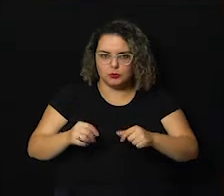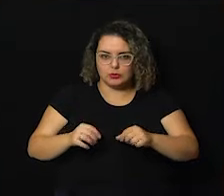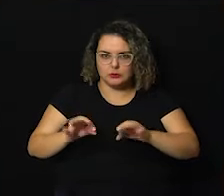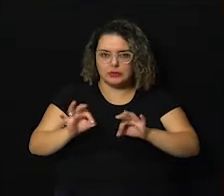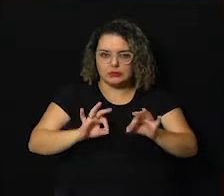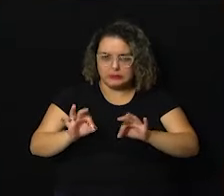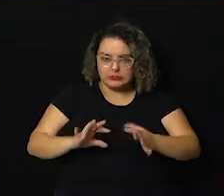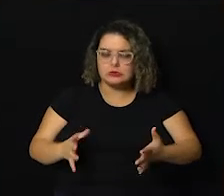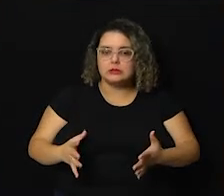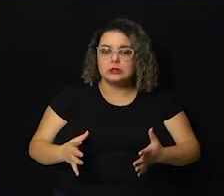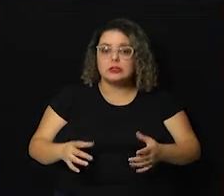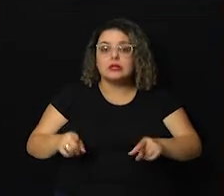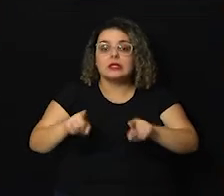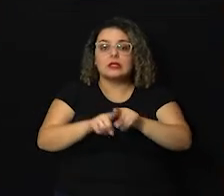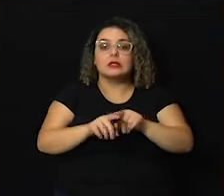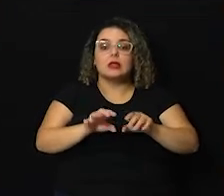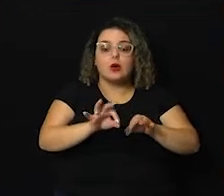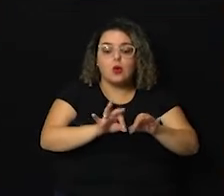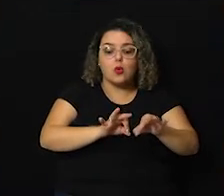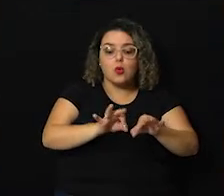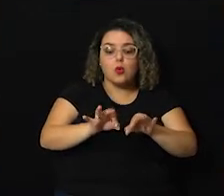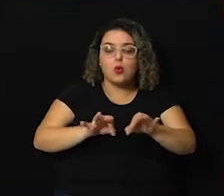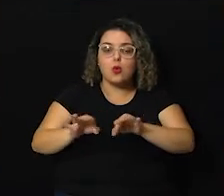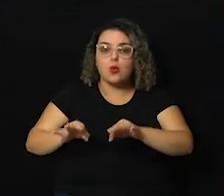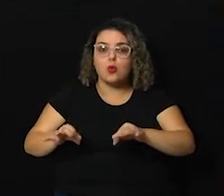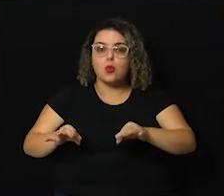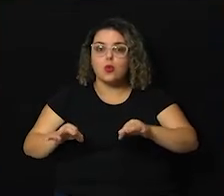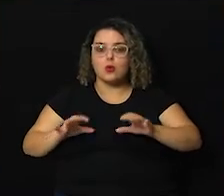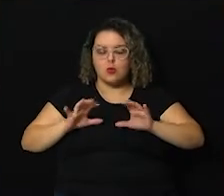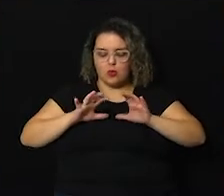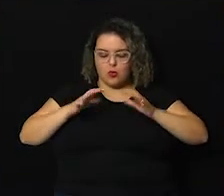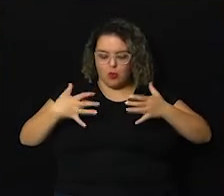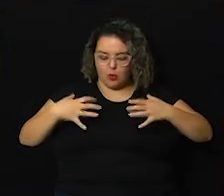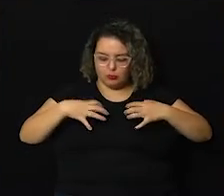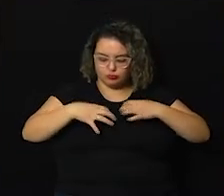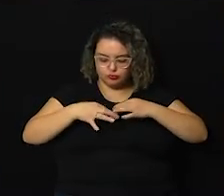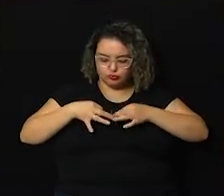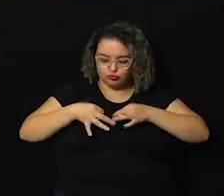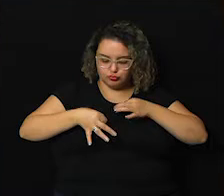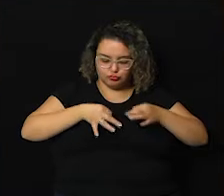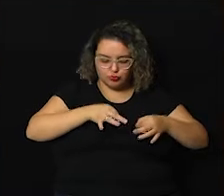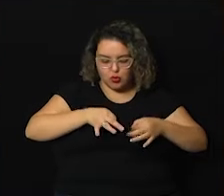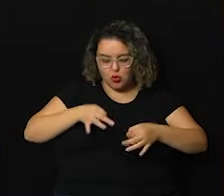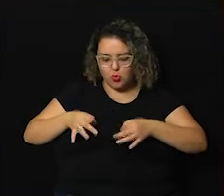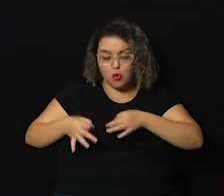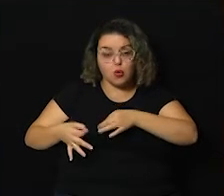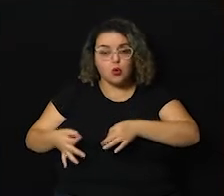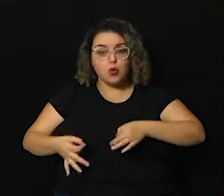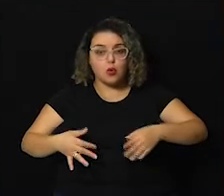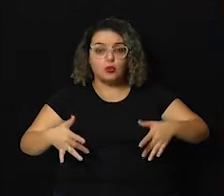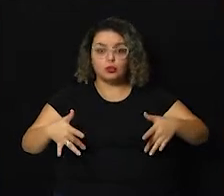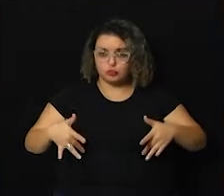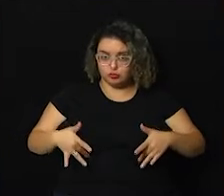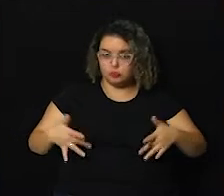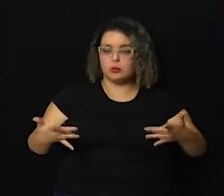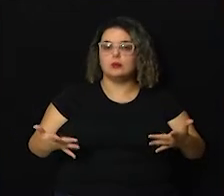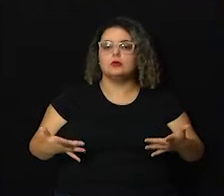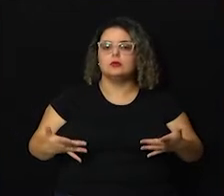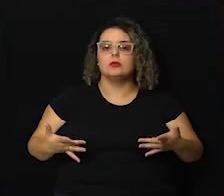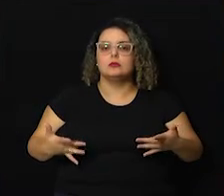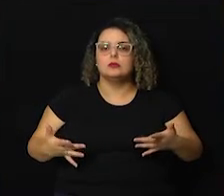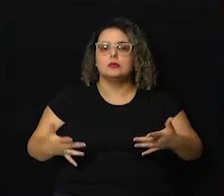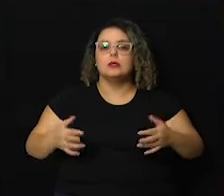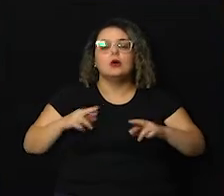rim, e tem também a organização desses tecidos numa cápsula, né, para fazer o rim com a forma que ele tem. Então,